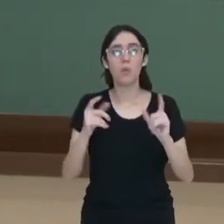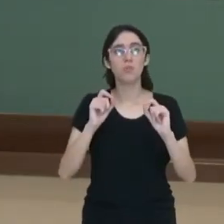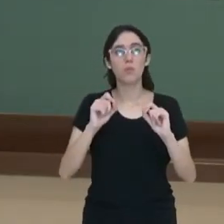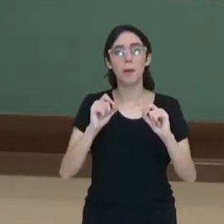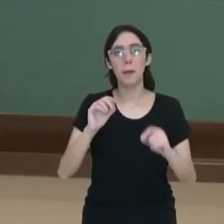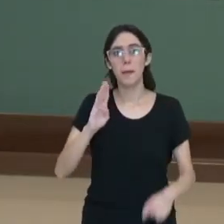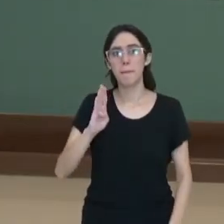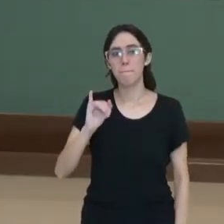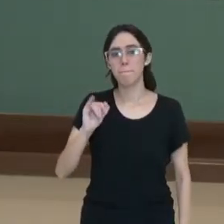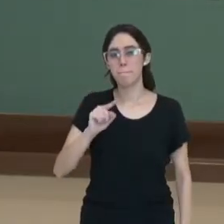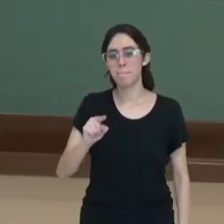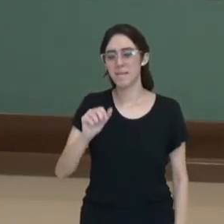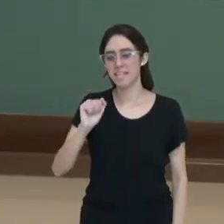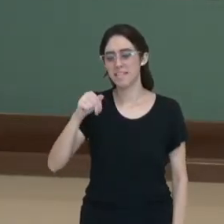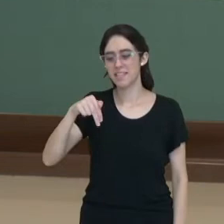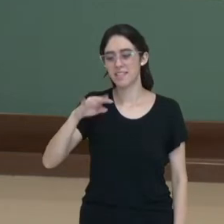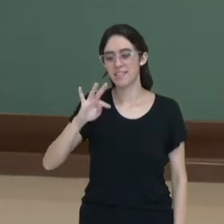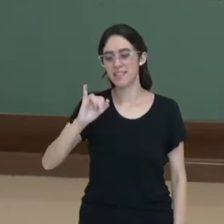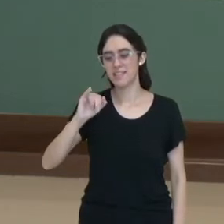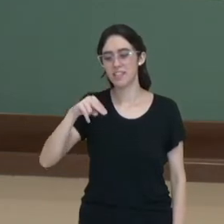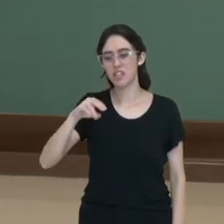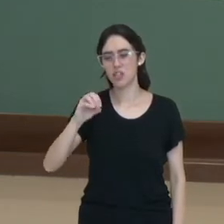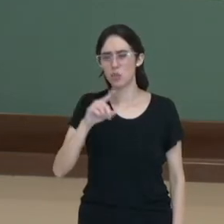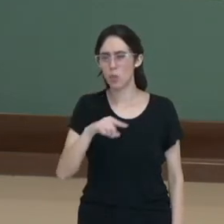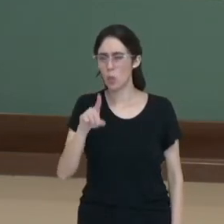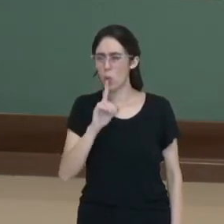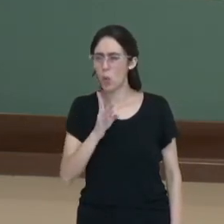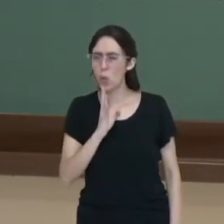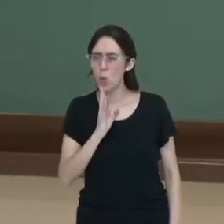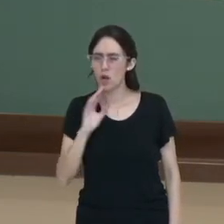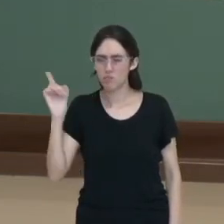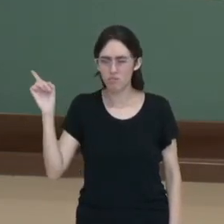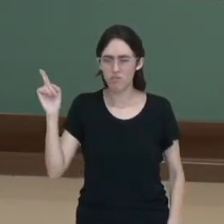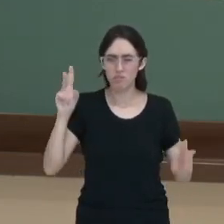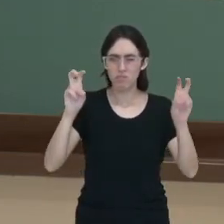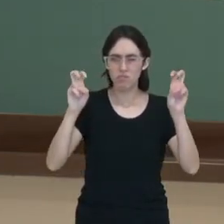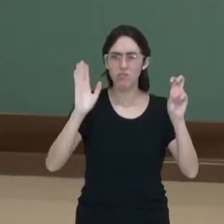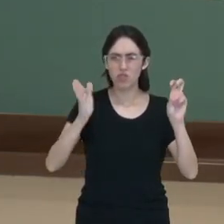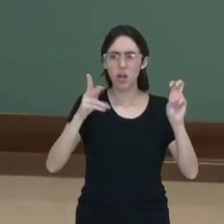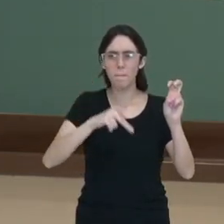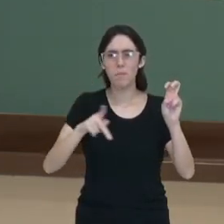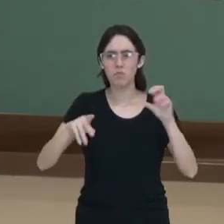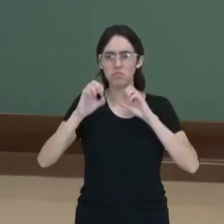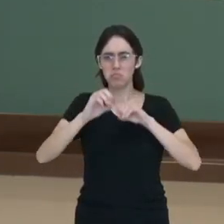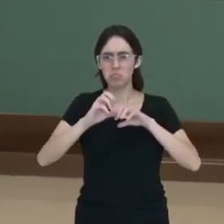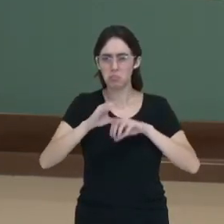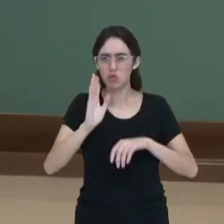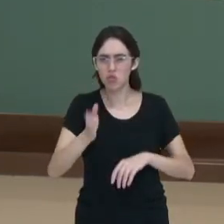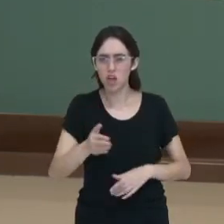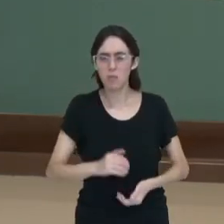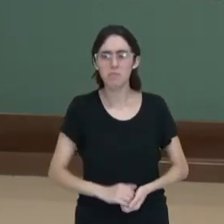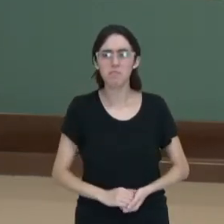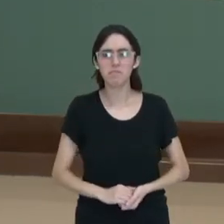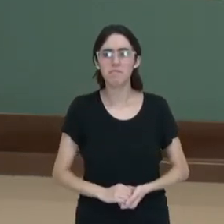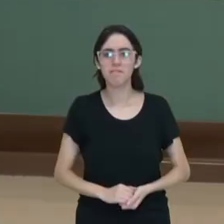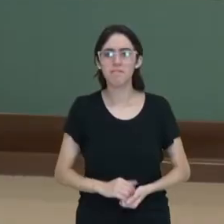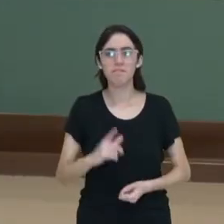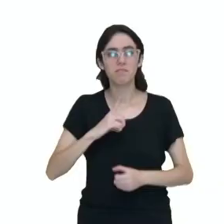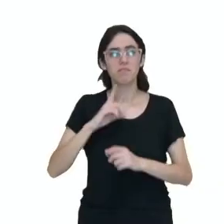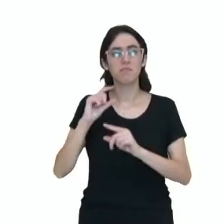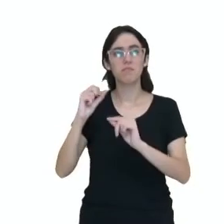Bizantino. Vocês recordam sobre esse assunto? Já estudaram com o seu professor? Construída entre